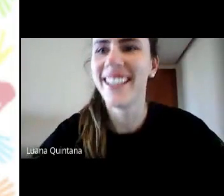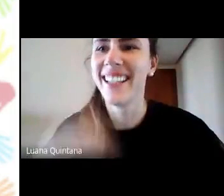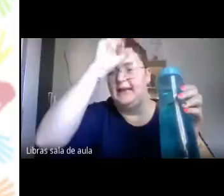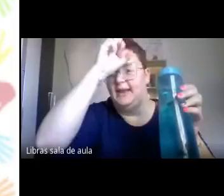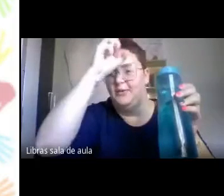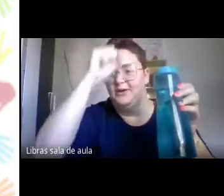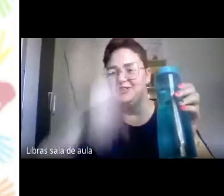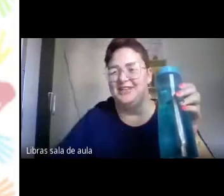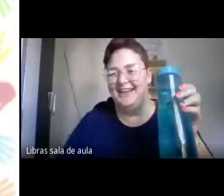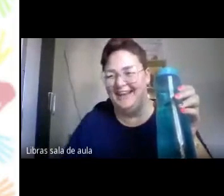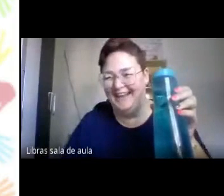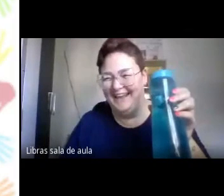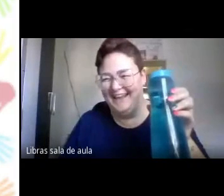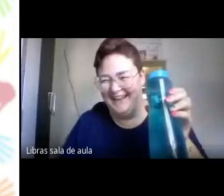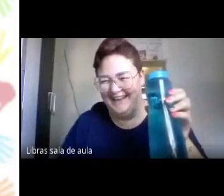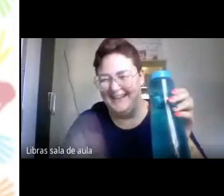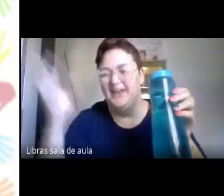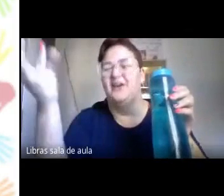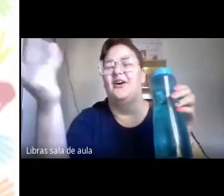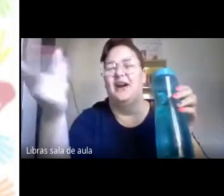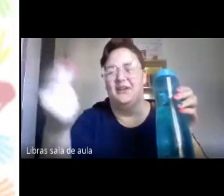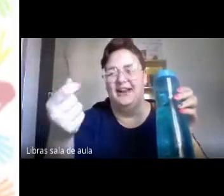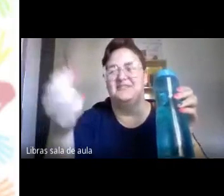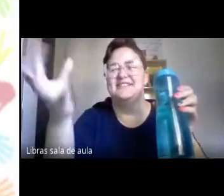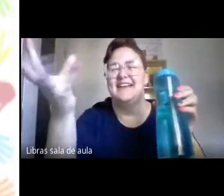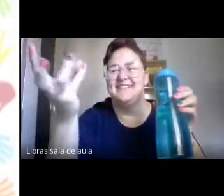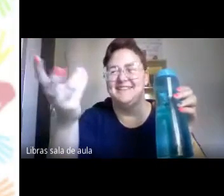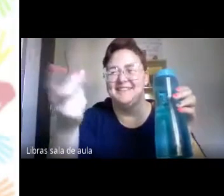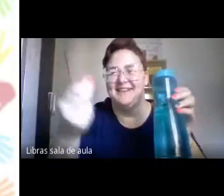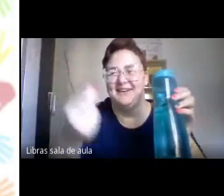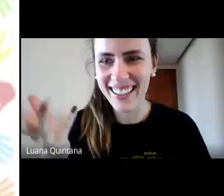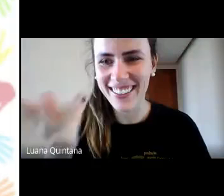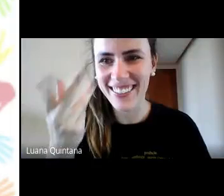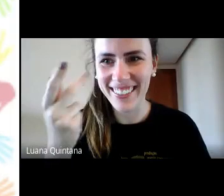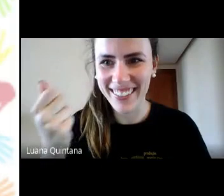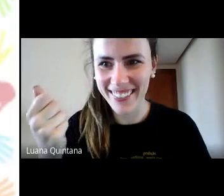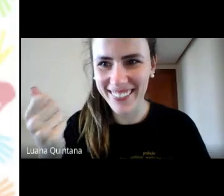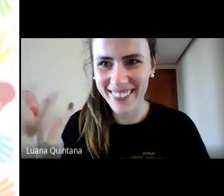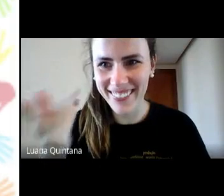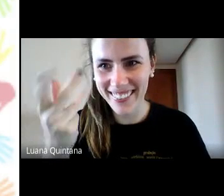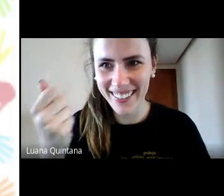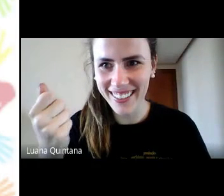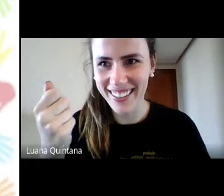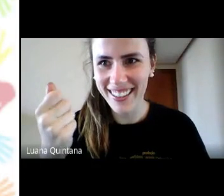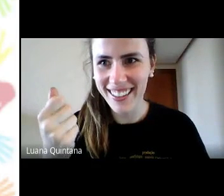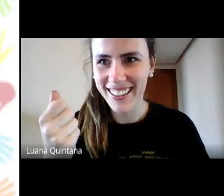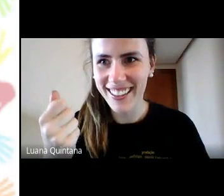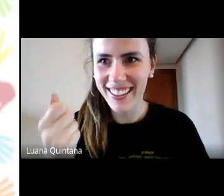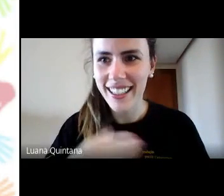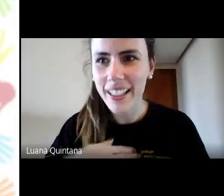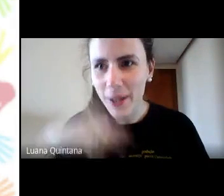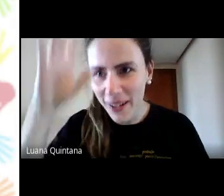Quantos tu aprendeu hoje? Ó, agora ela fez certinho o sinal de conta. Agora eu